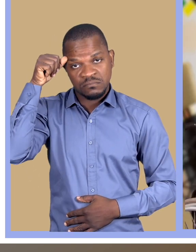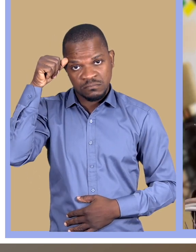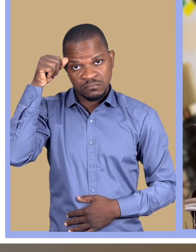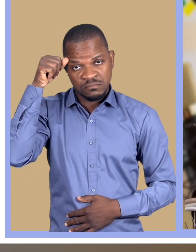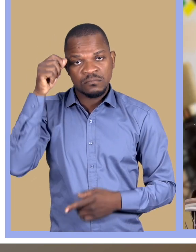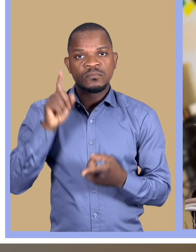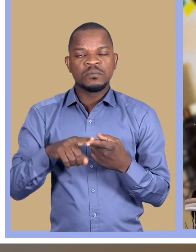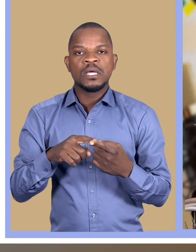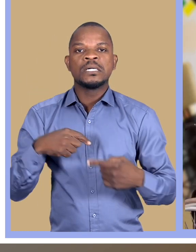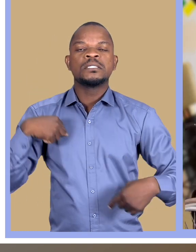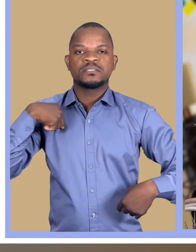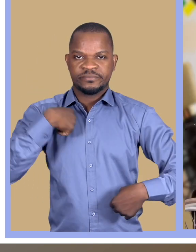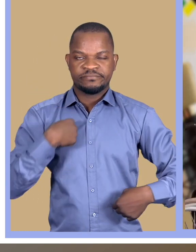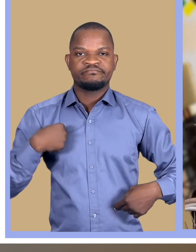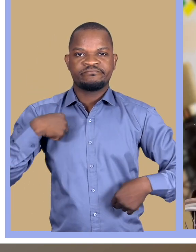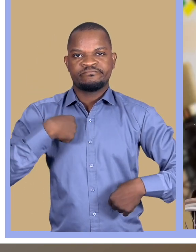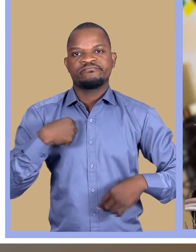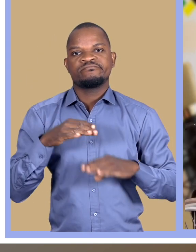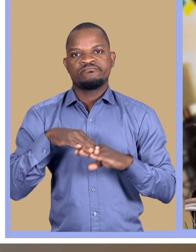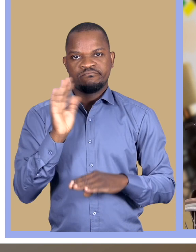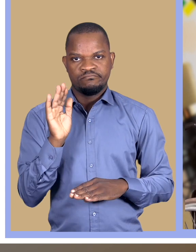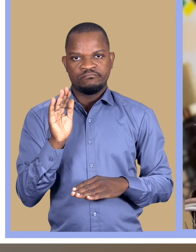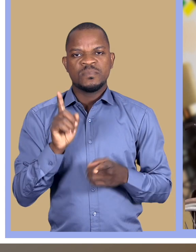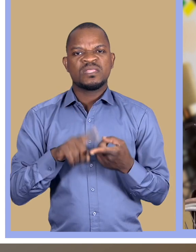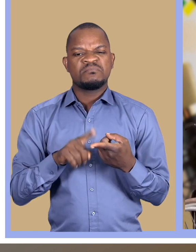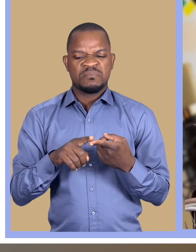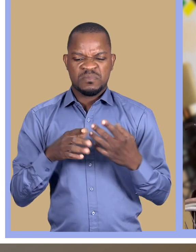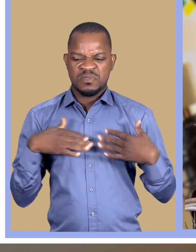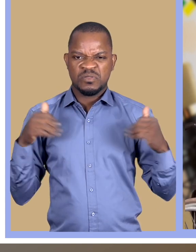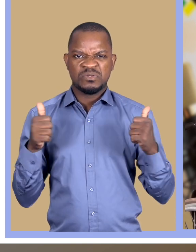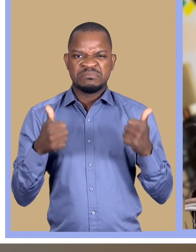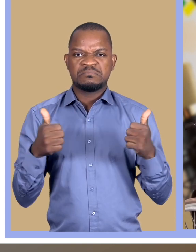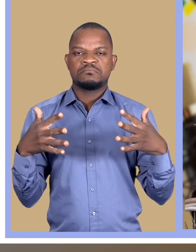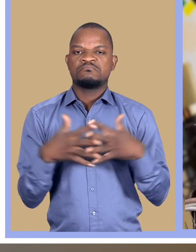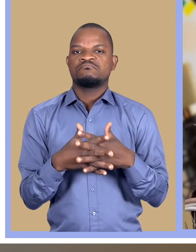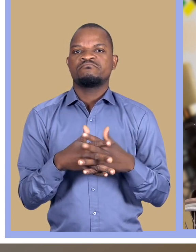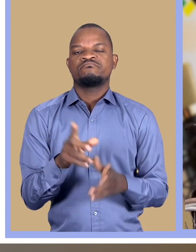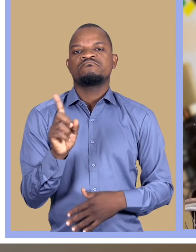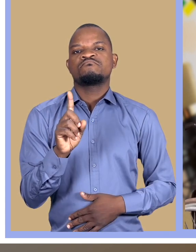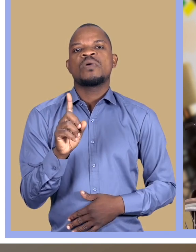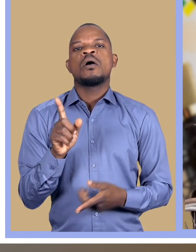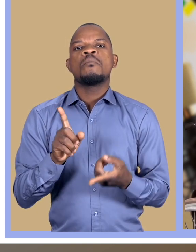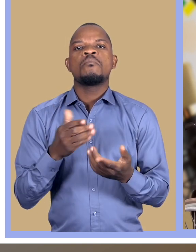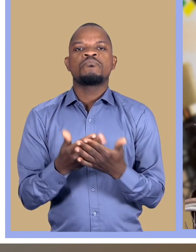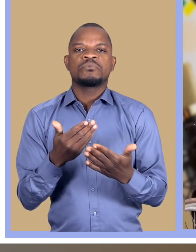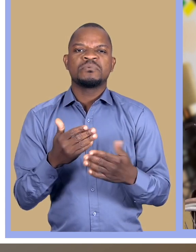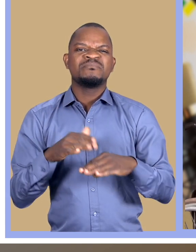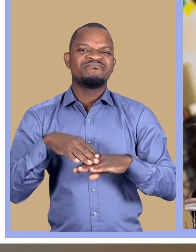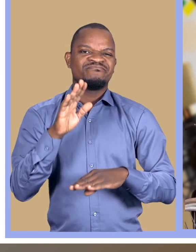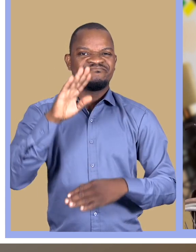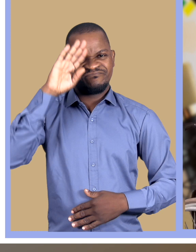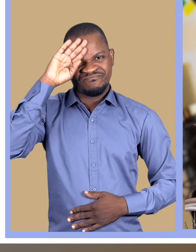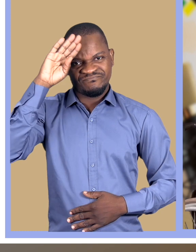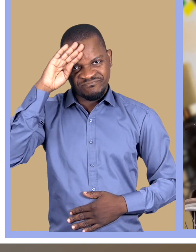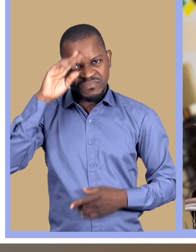normal e nós ressentimos isso diretamente. A nossa saúde vai ser afetada diretamente com essas doenças, mas também o clima vai ser